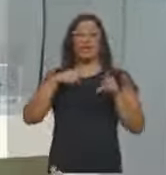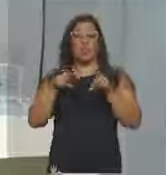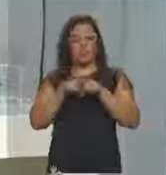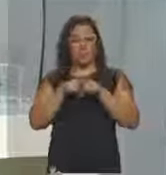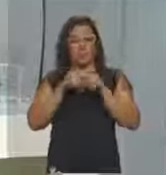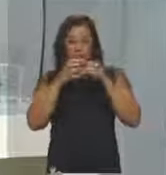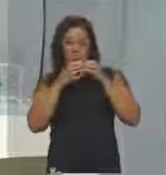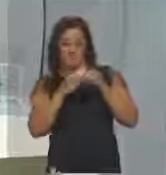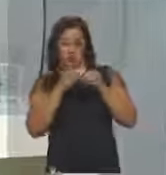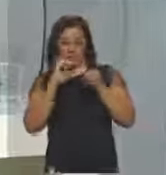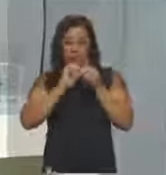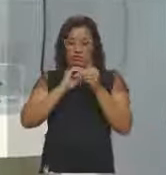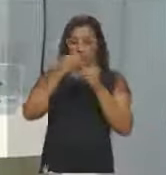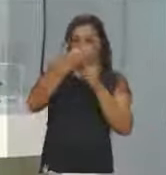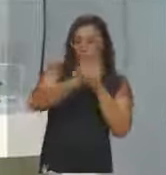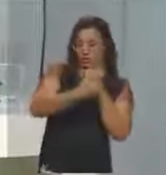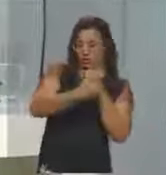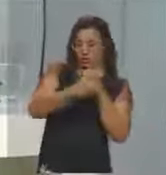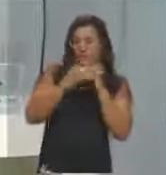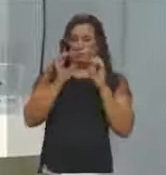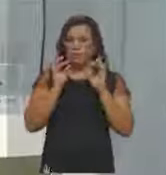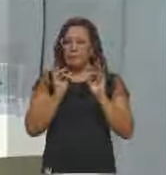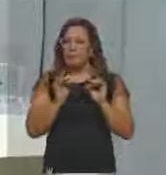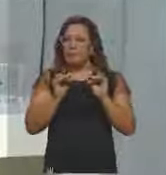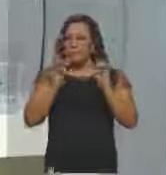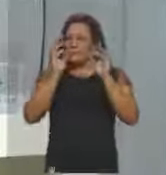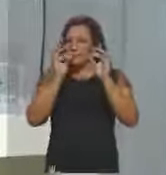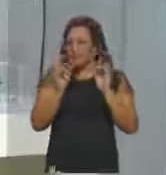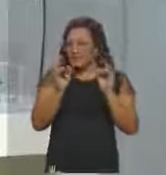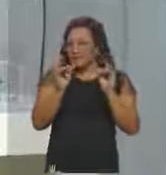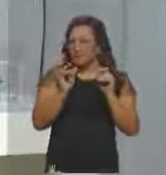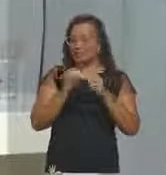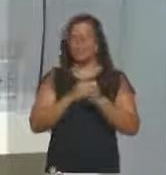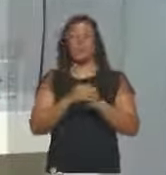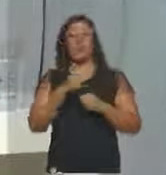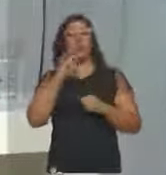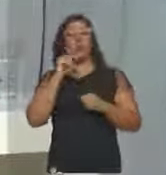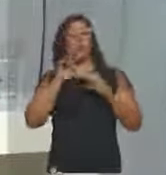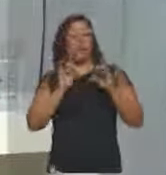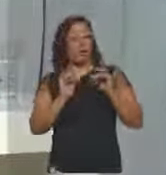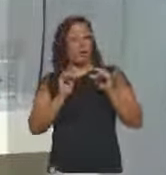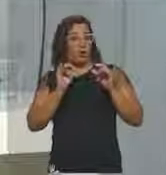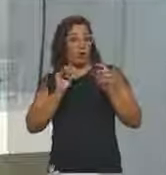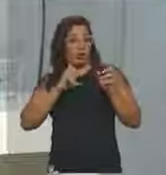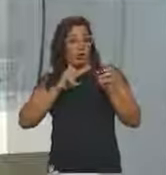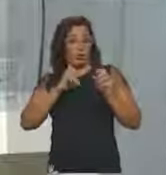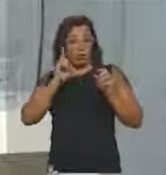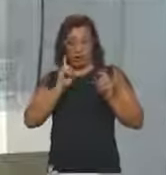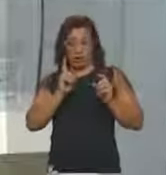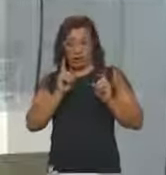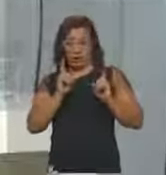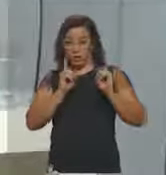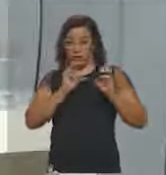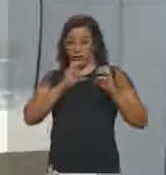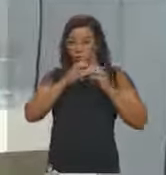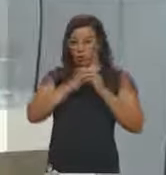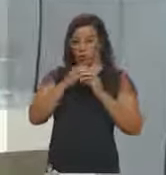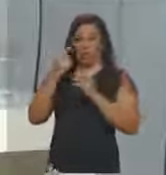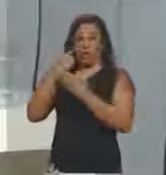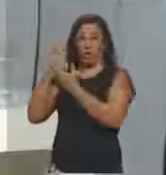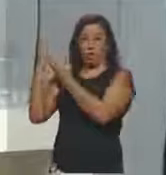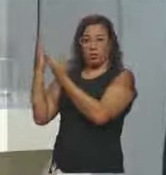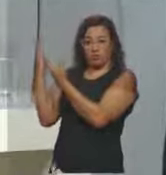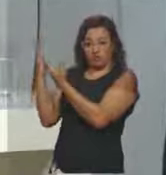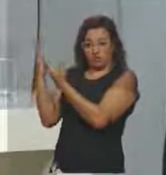esquerdo. Falei com você que a aurícula direita comunica com o ventrículo direito. A aurícula